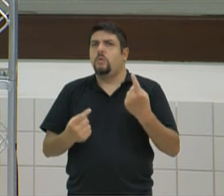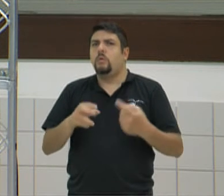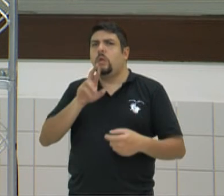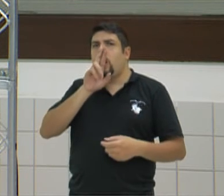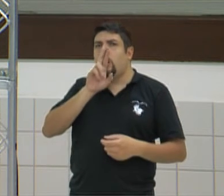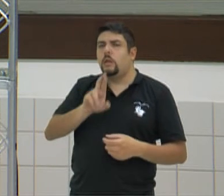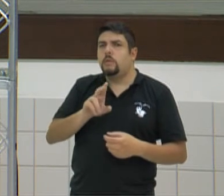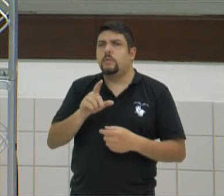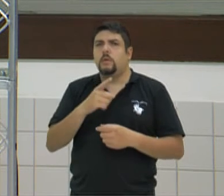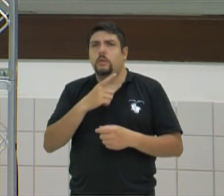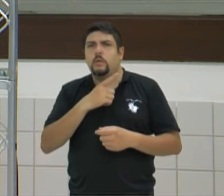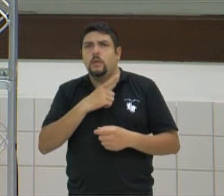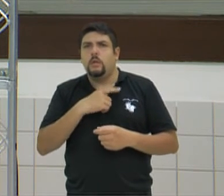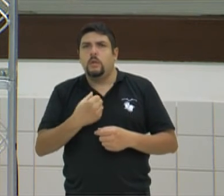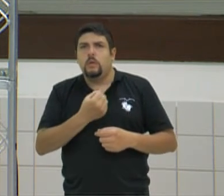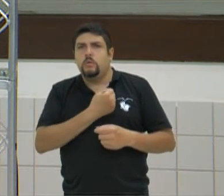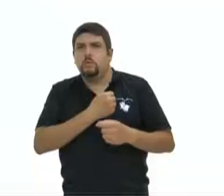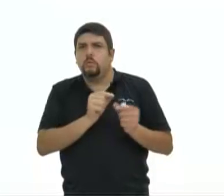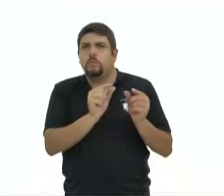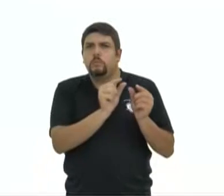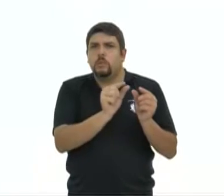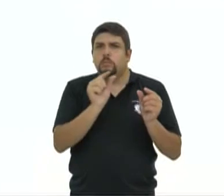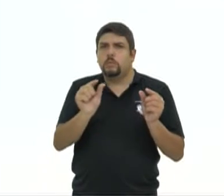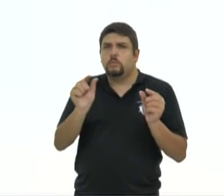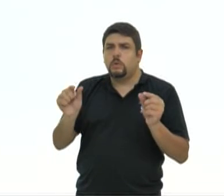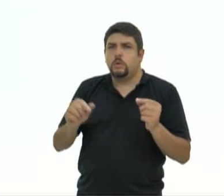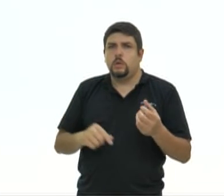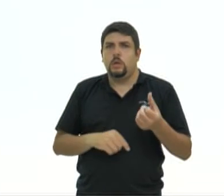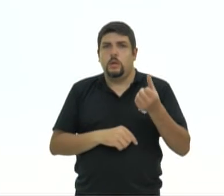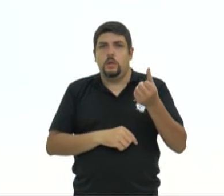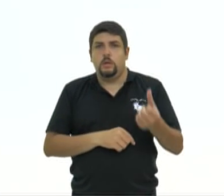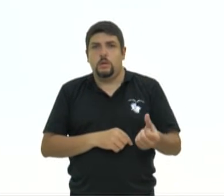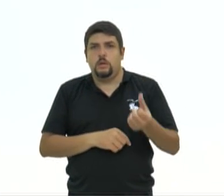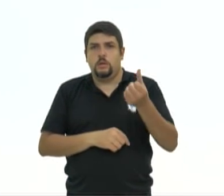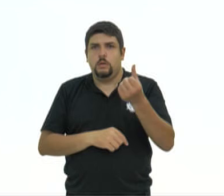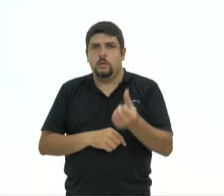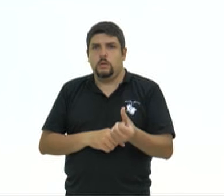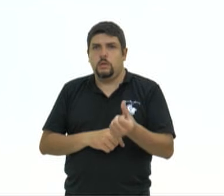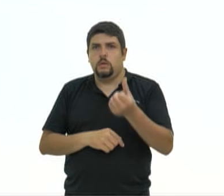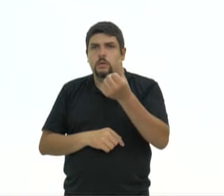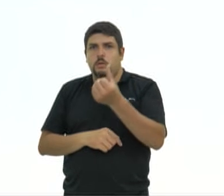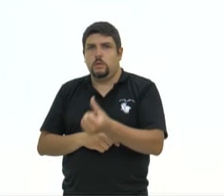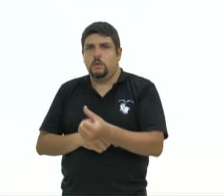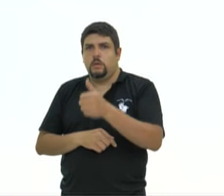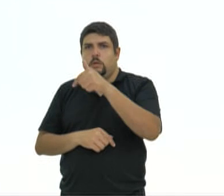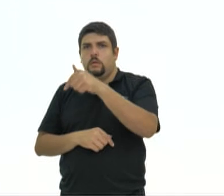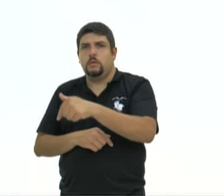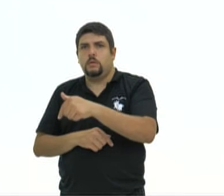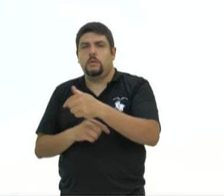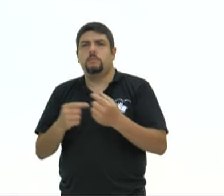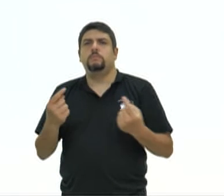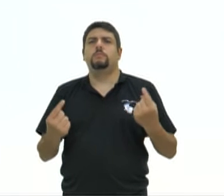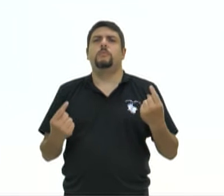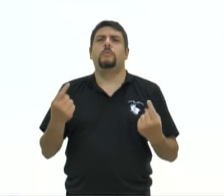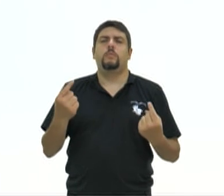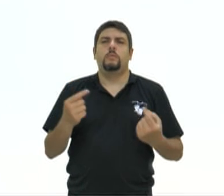contém esses números aí. 6, 6, 6 e 7. Nessa